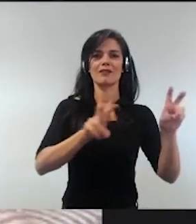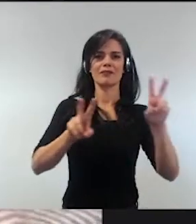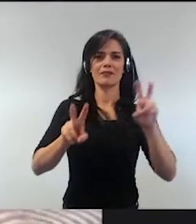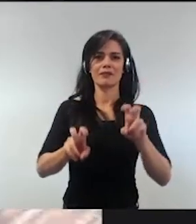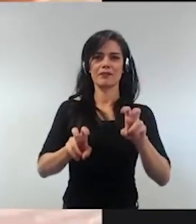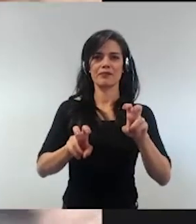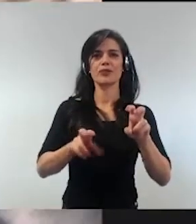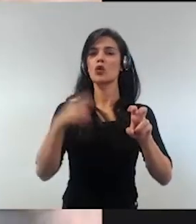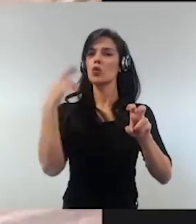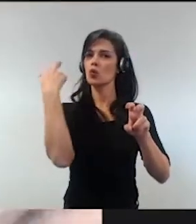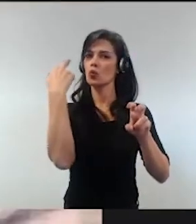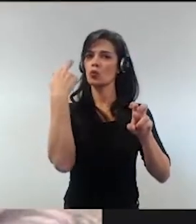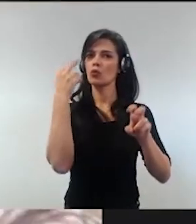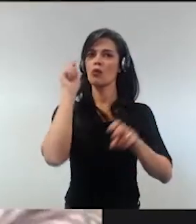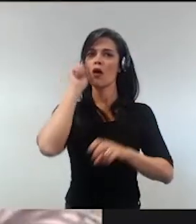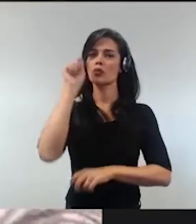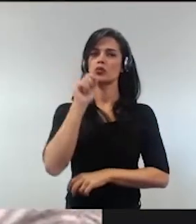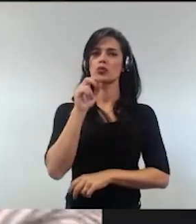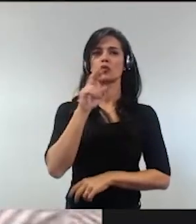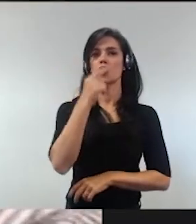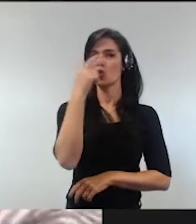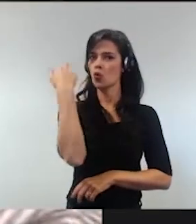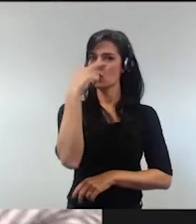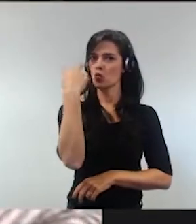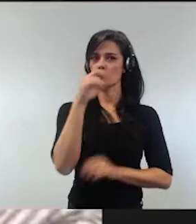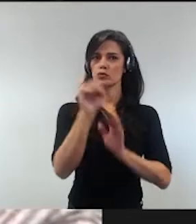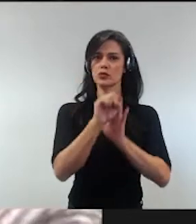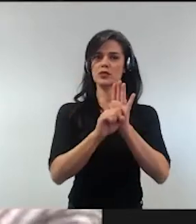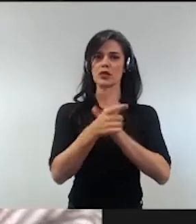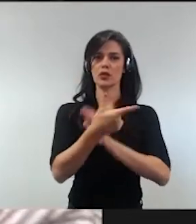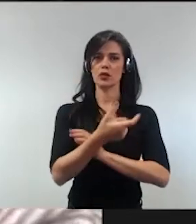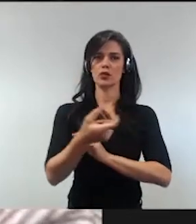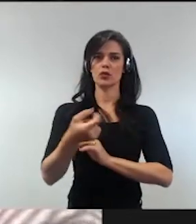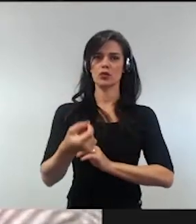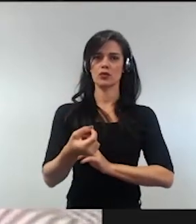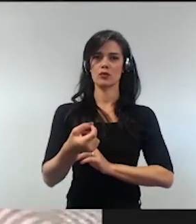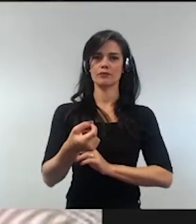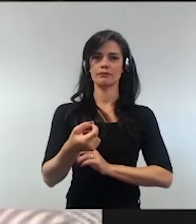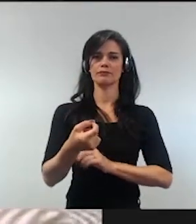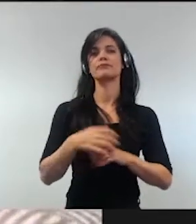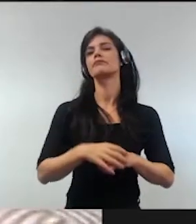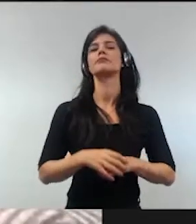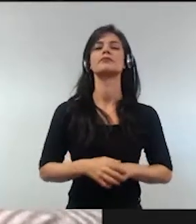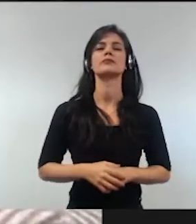literatura russo dos anos 20, do século passado, Shklovsky,